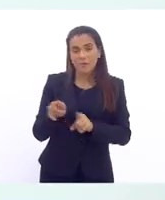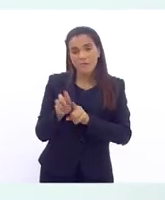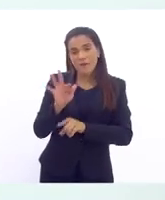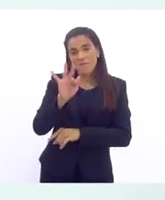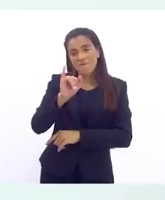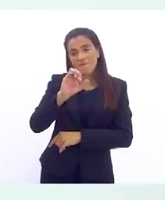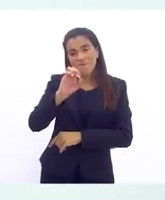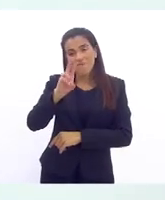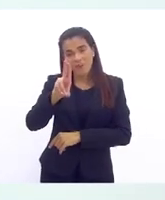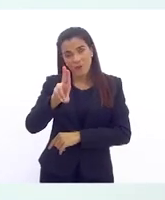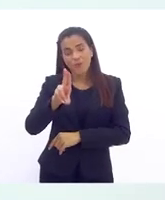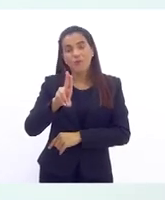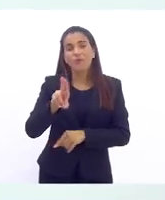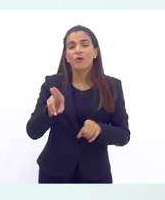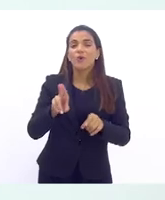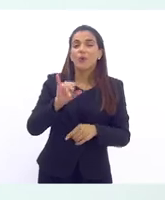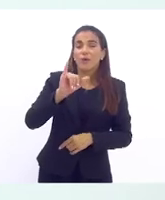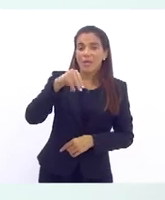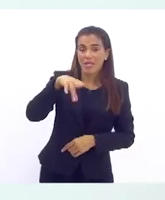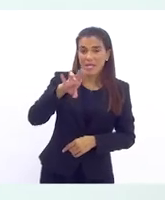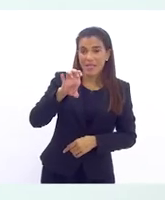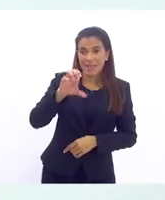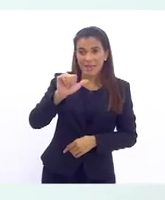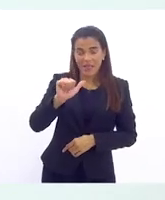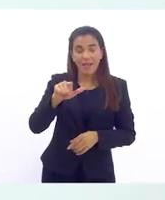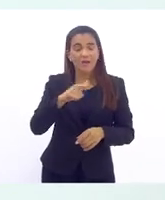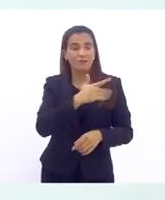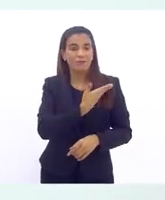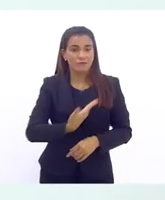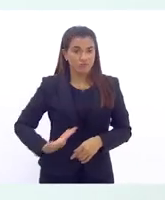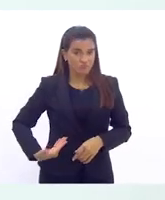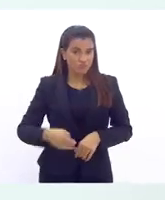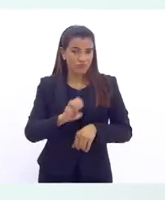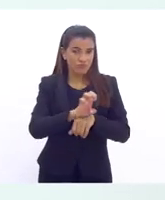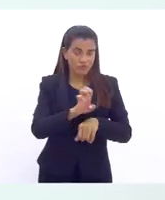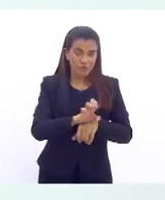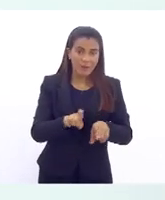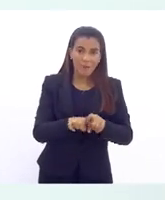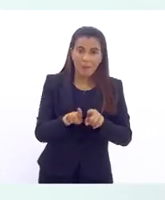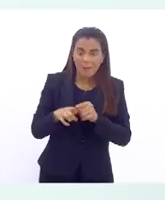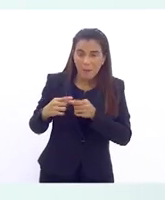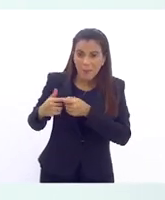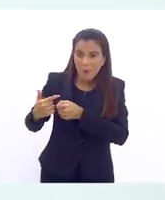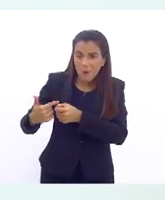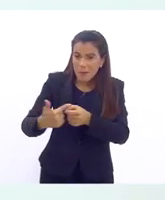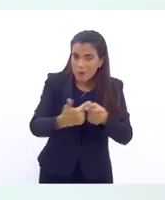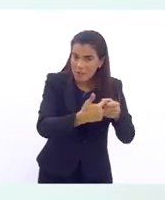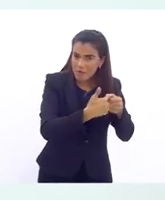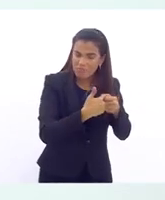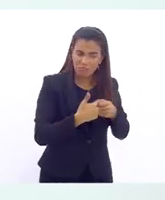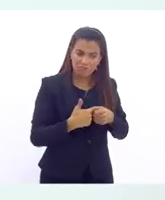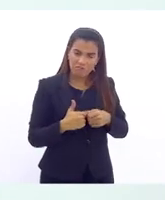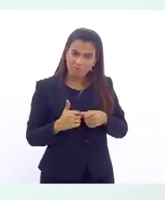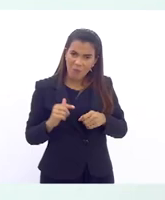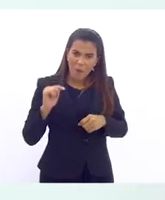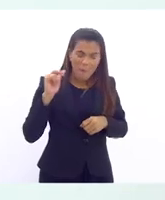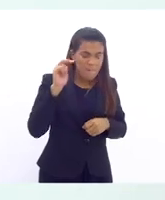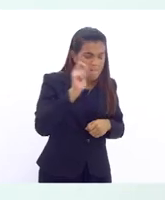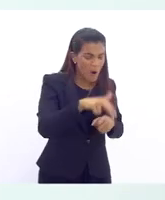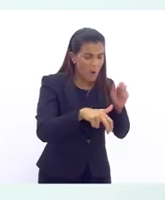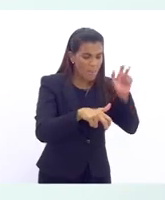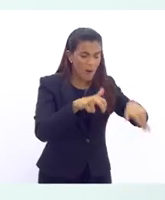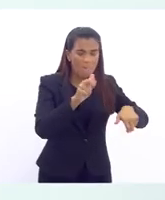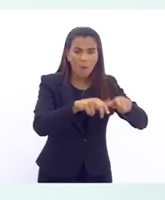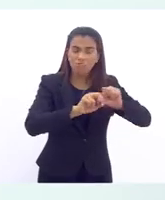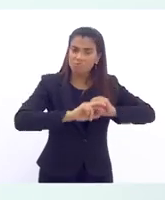também pelo trabalho o Inea e o estado a César de ser enxergado nos municípios de uma forma muito diferenciada o que